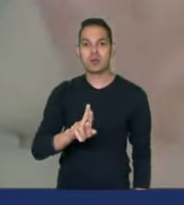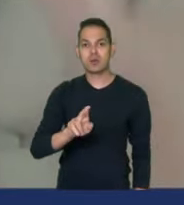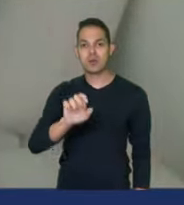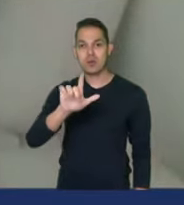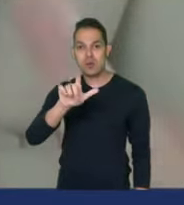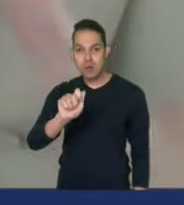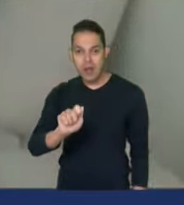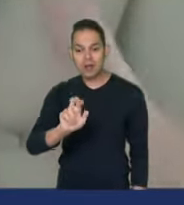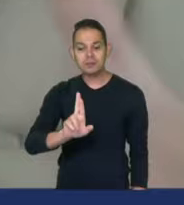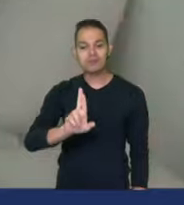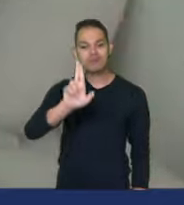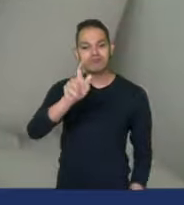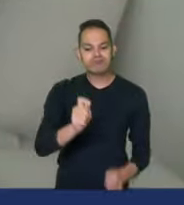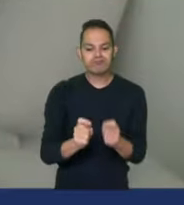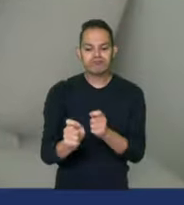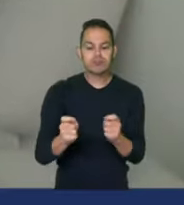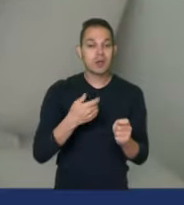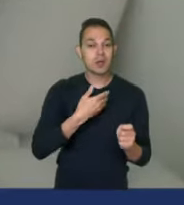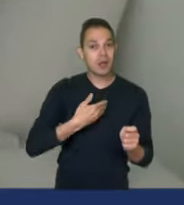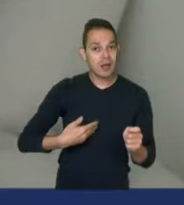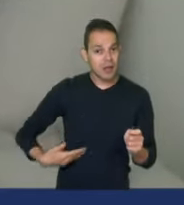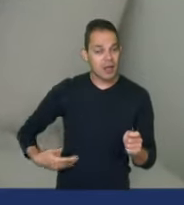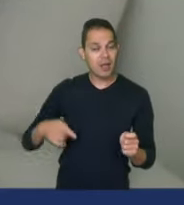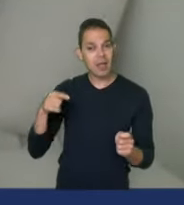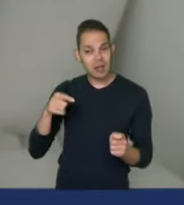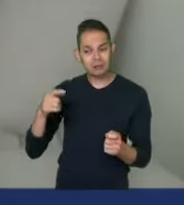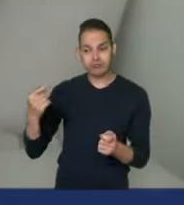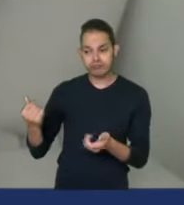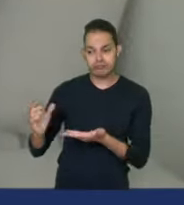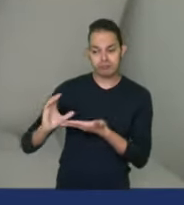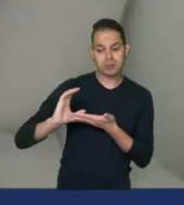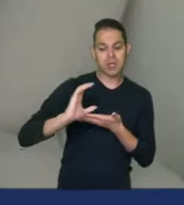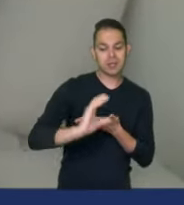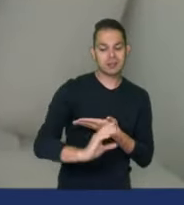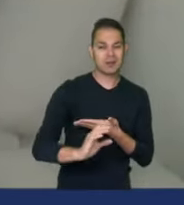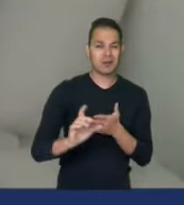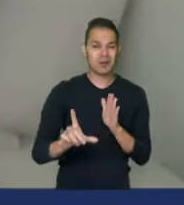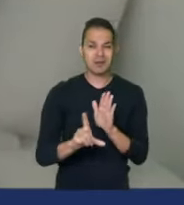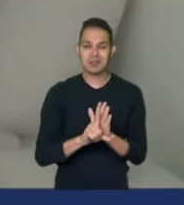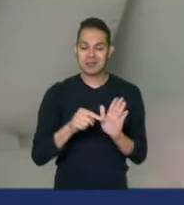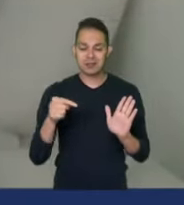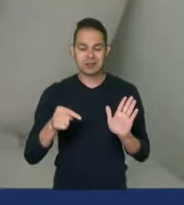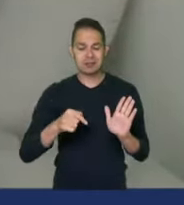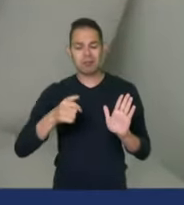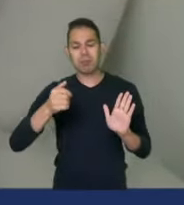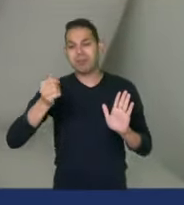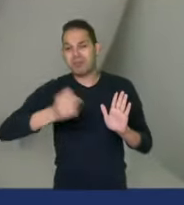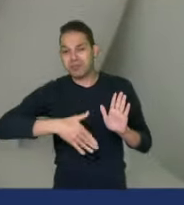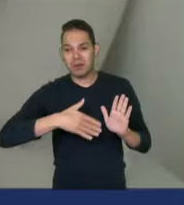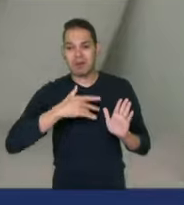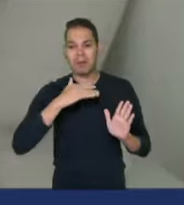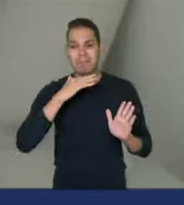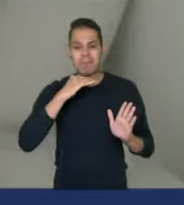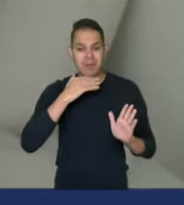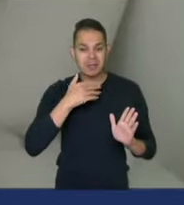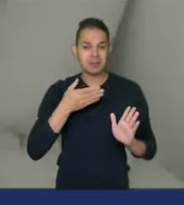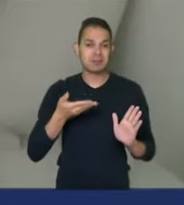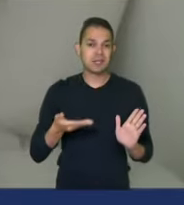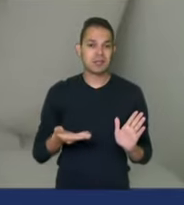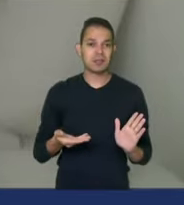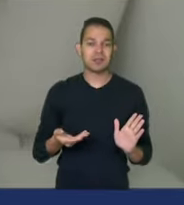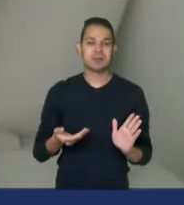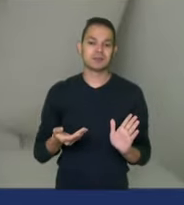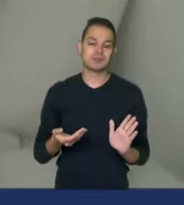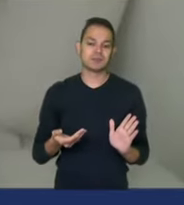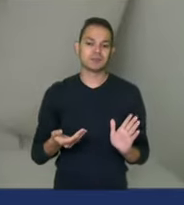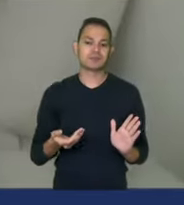O Estado é investidor. Então, nós temos uma péssima legislação. Com essa péssima legislação,